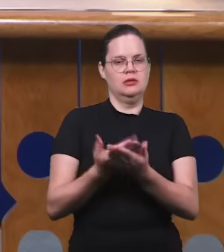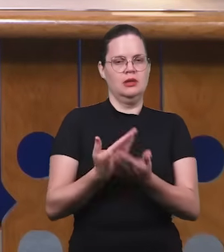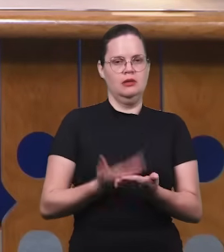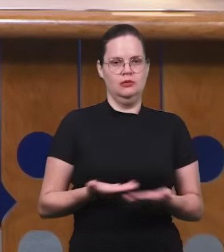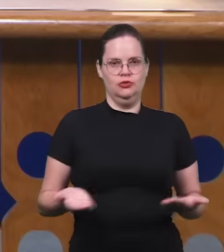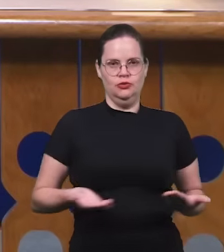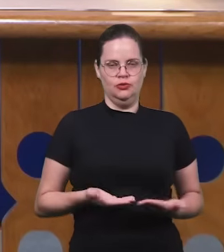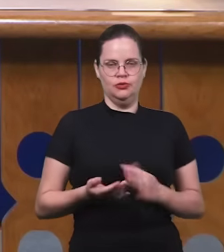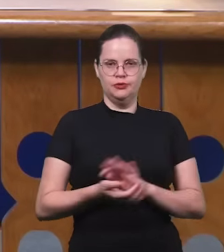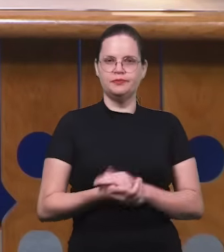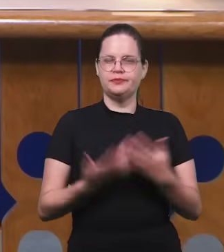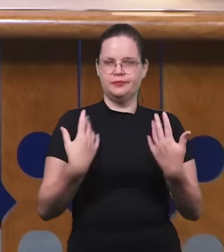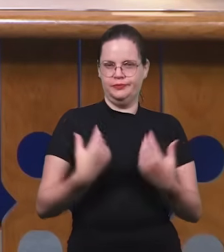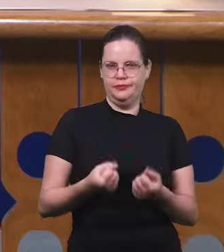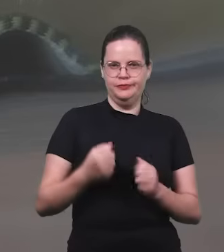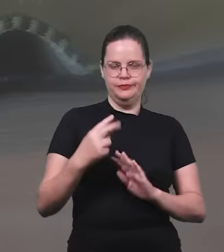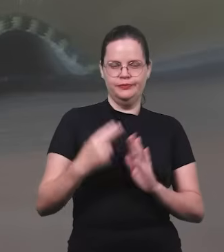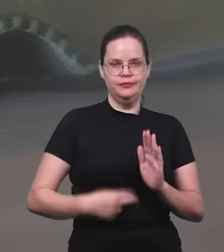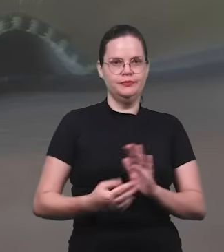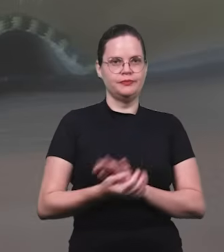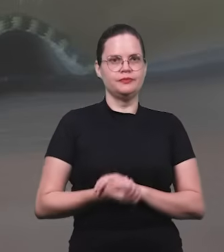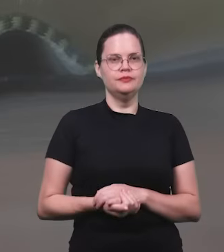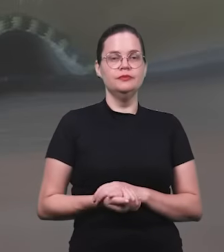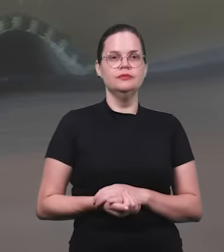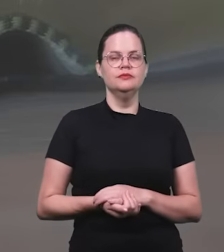aqui. Leiamos todos. Diz assim: